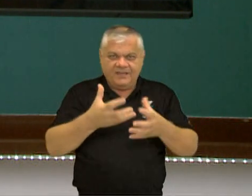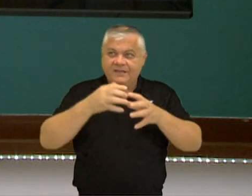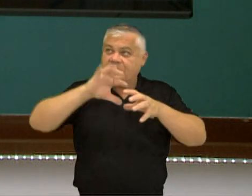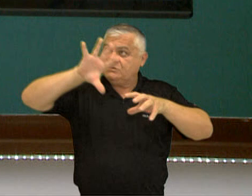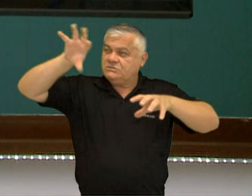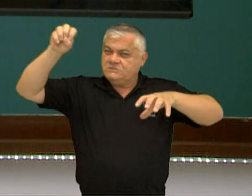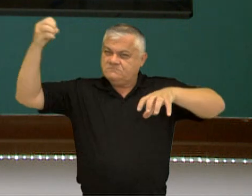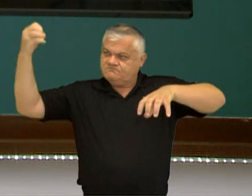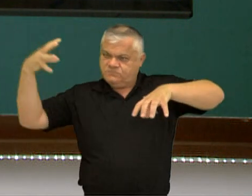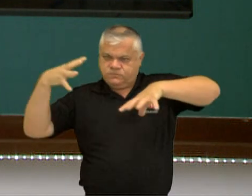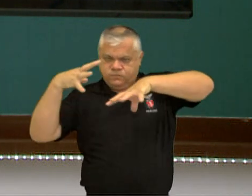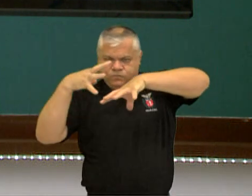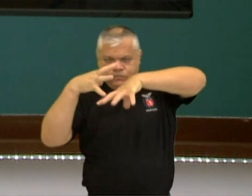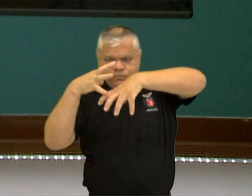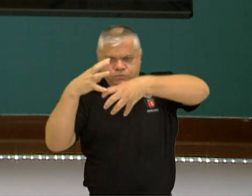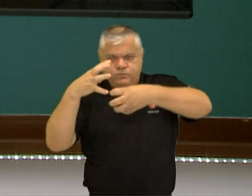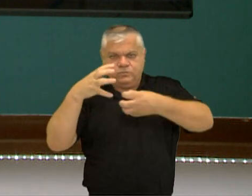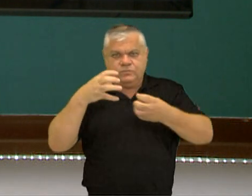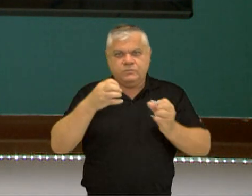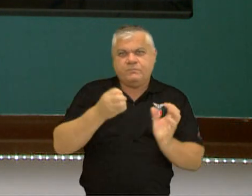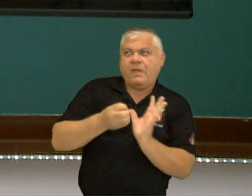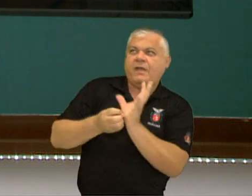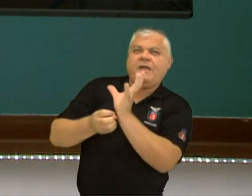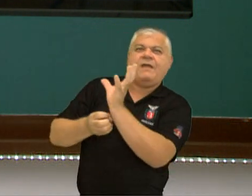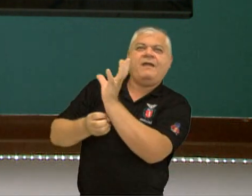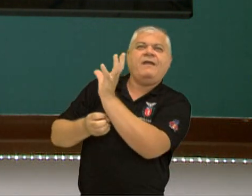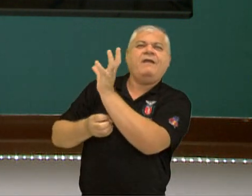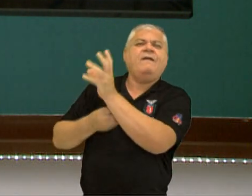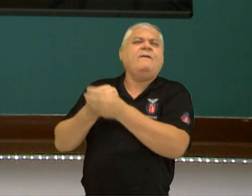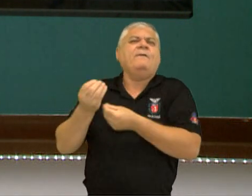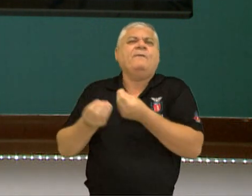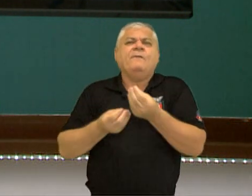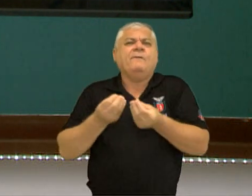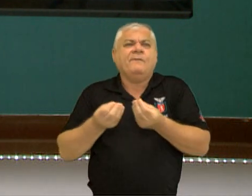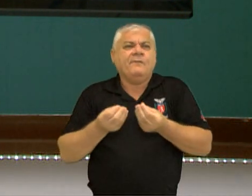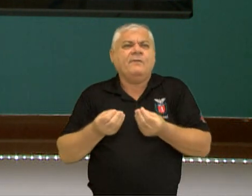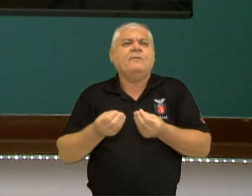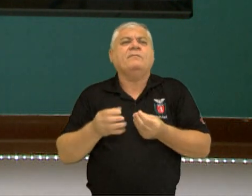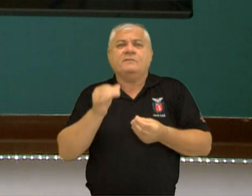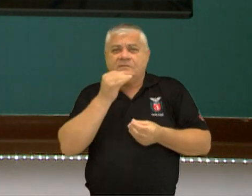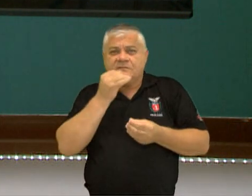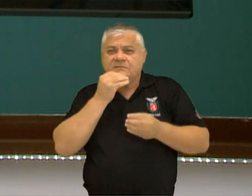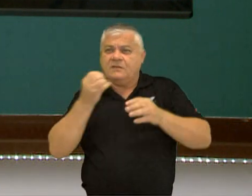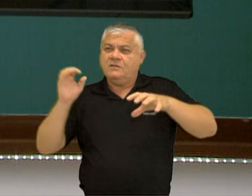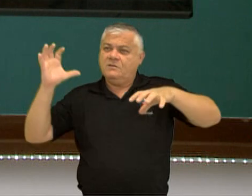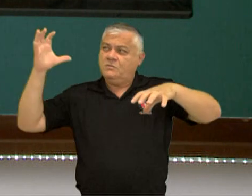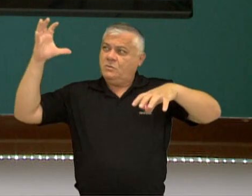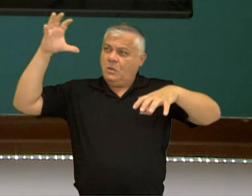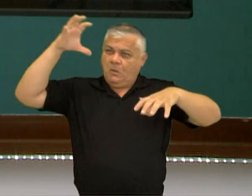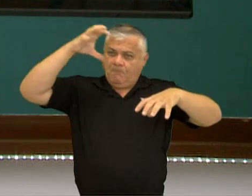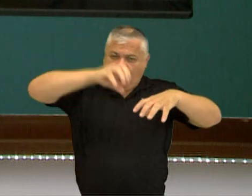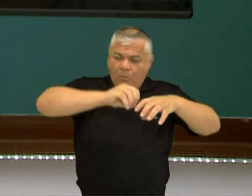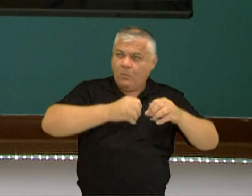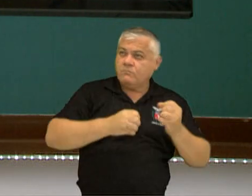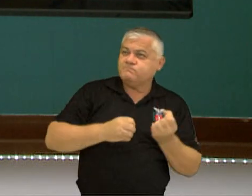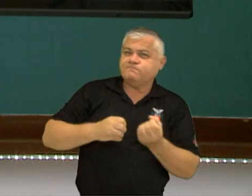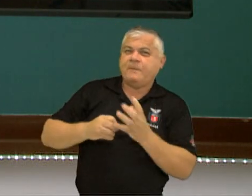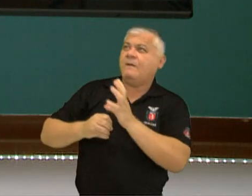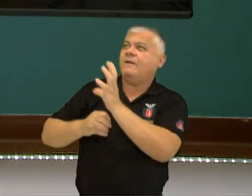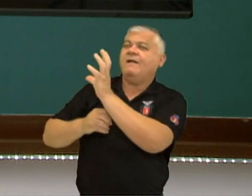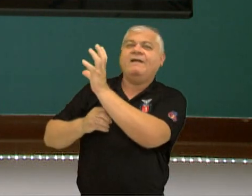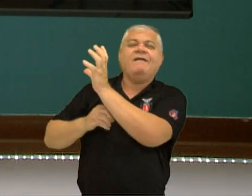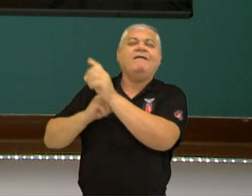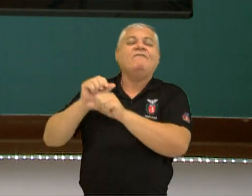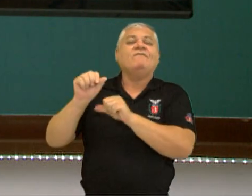refletida da superfície terrestre. E esse processamento da radiação que chega e que é refletida faz com que